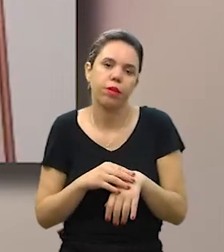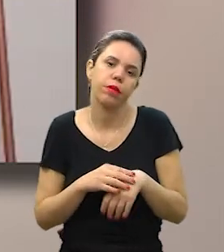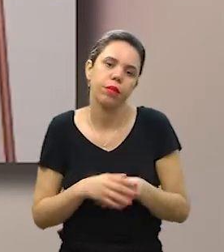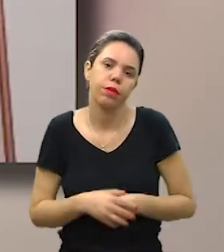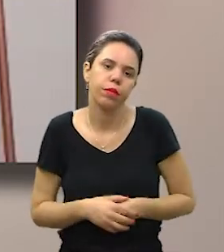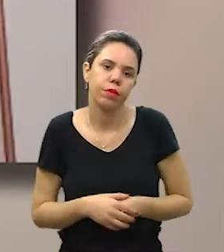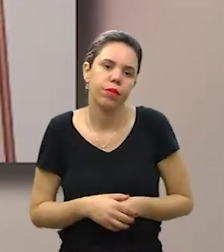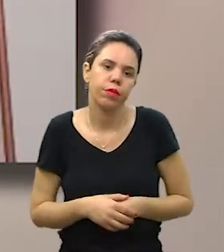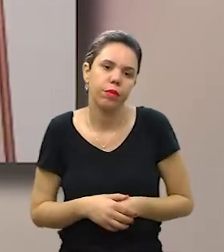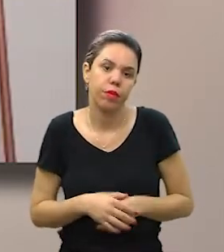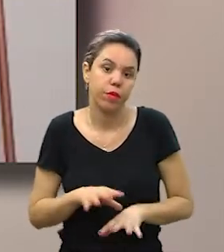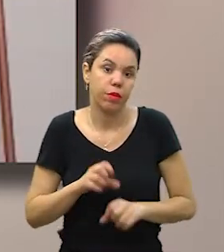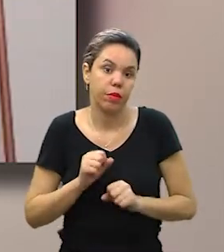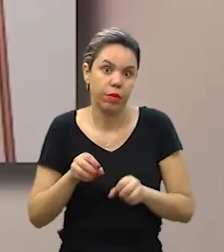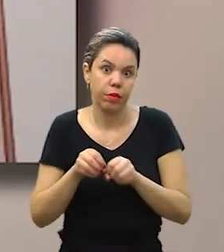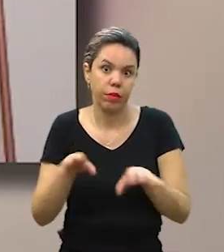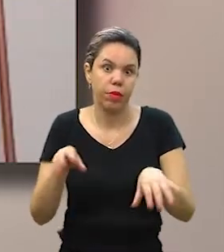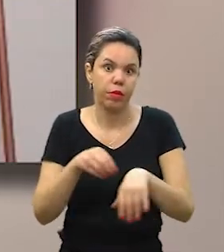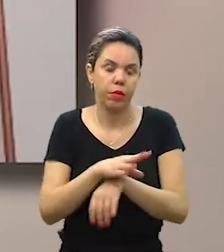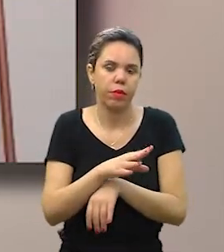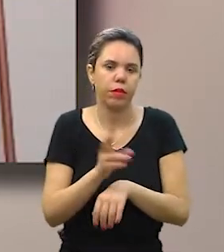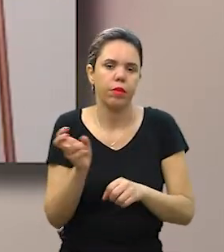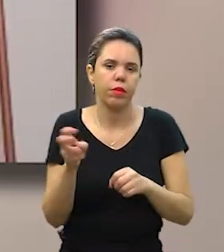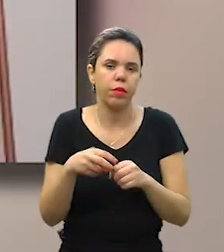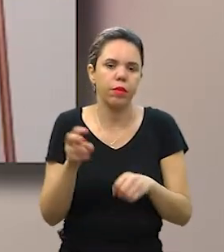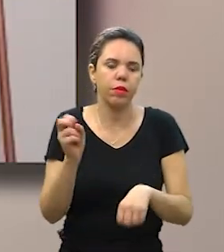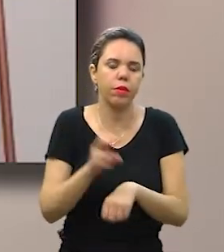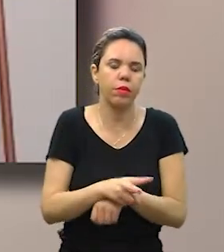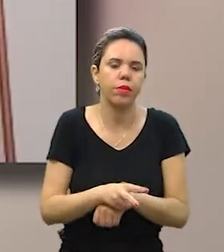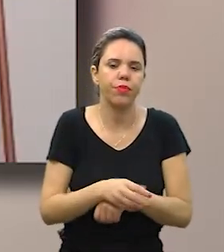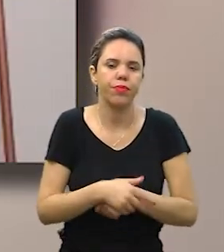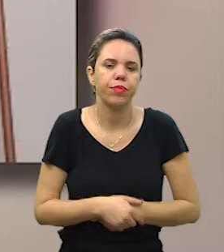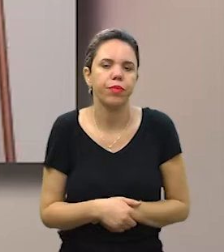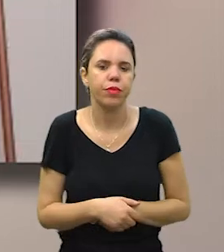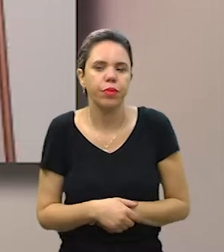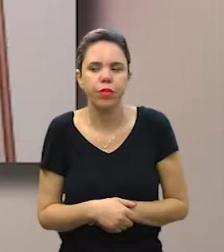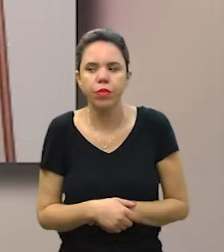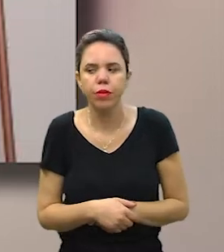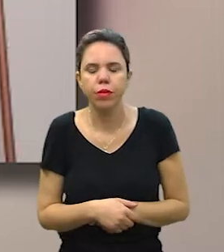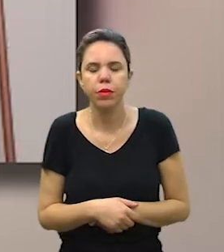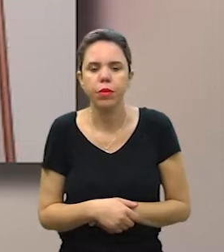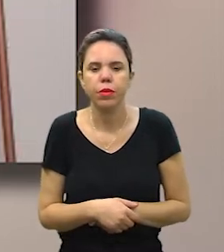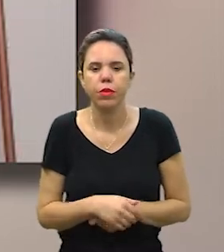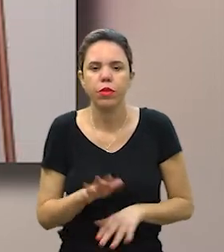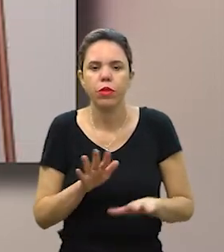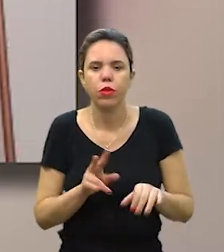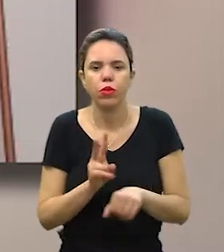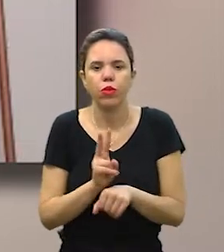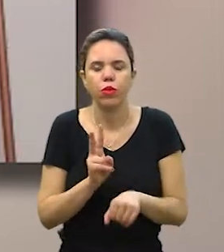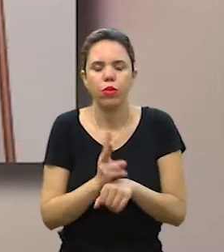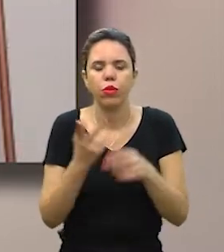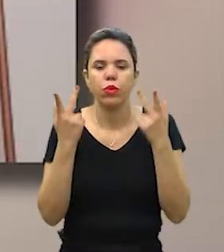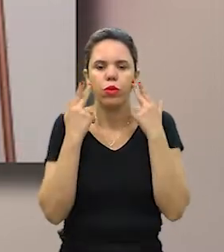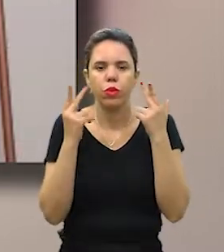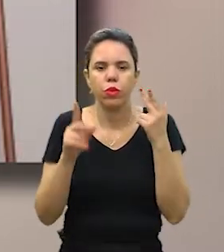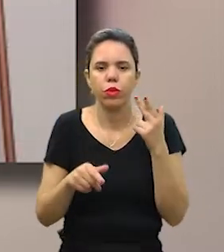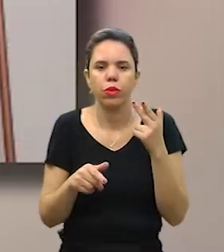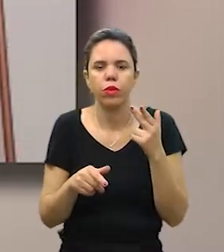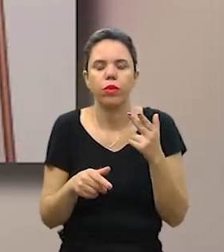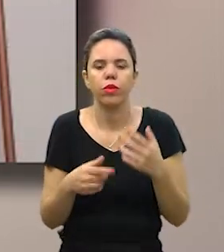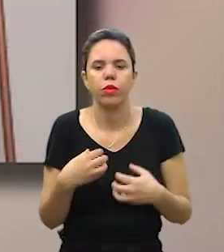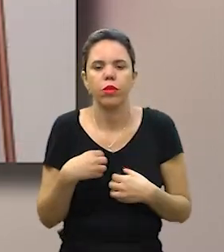altamente contagiosas e virais, né? E os cuidados normalmente são